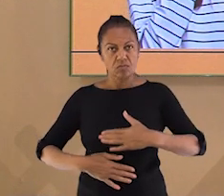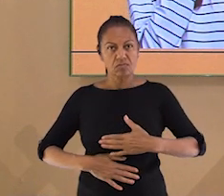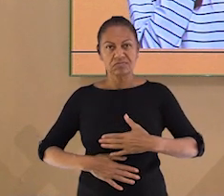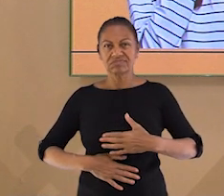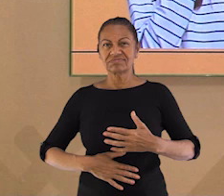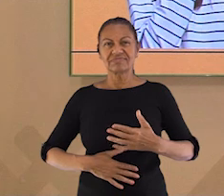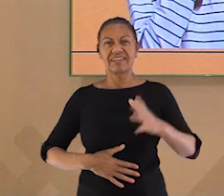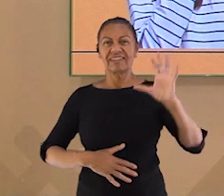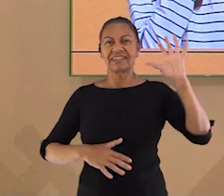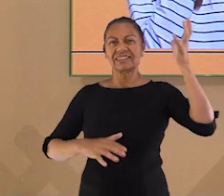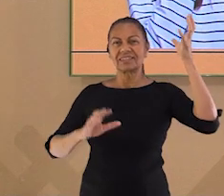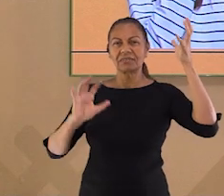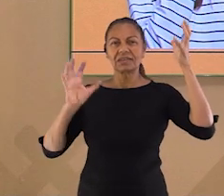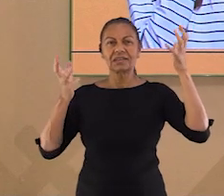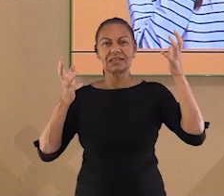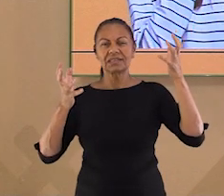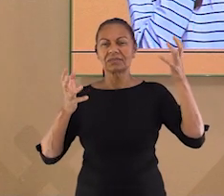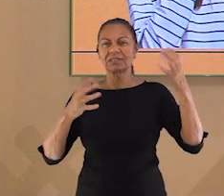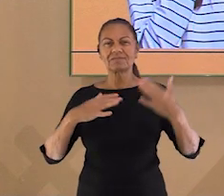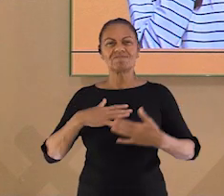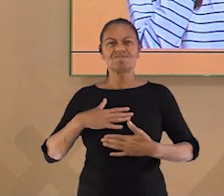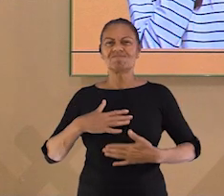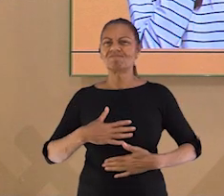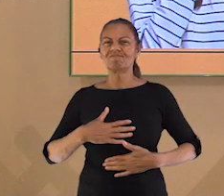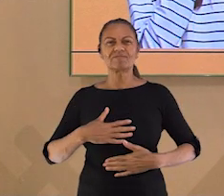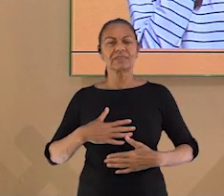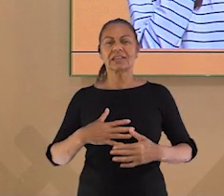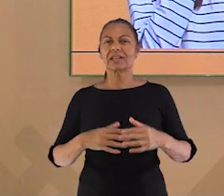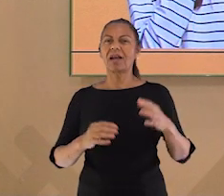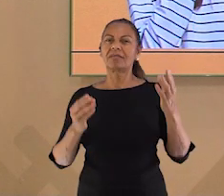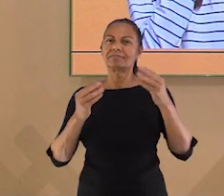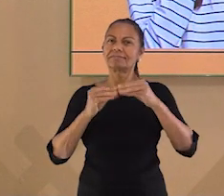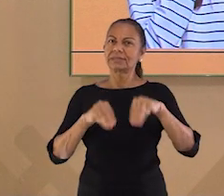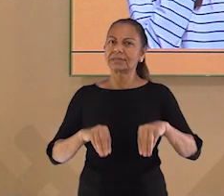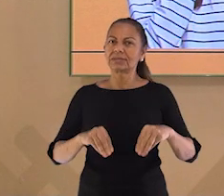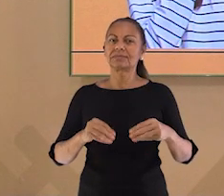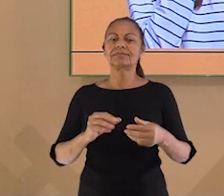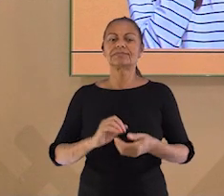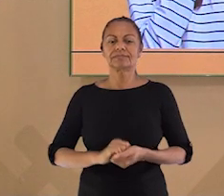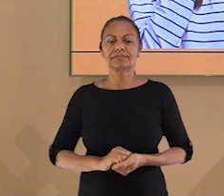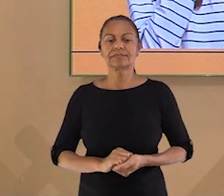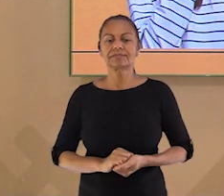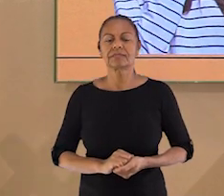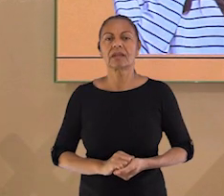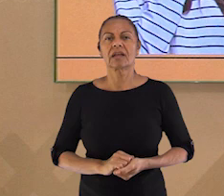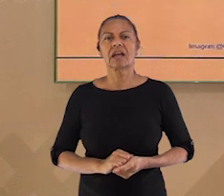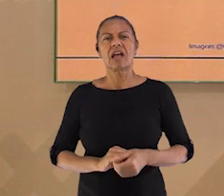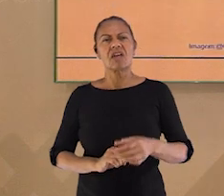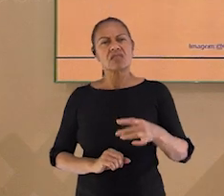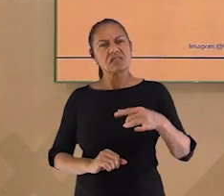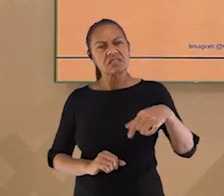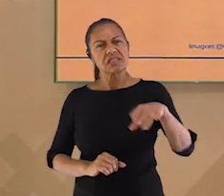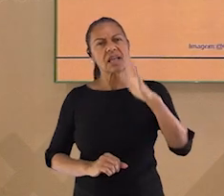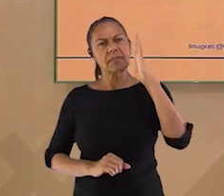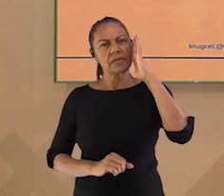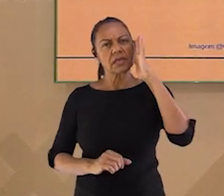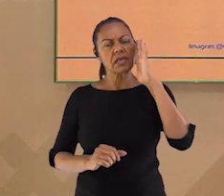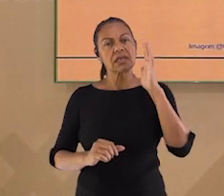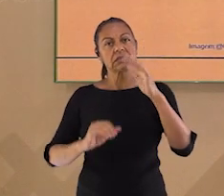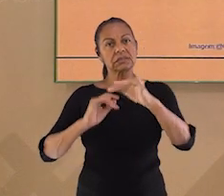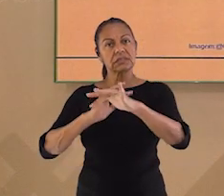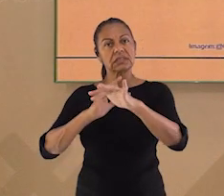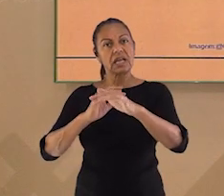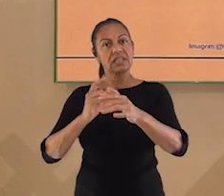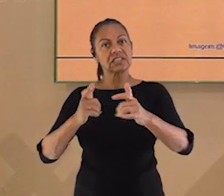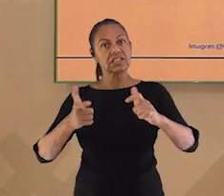humano não consegue acompanhar a velocidade das mudanças climáticas. Você já observou que em